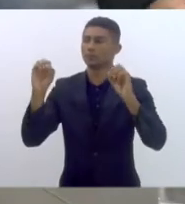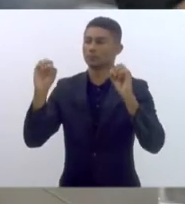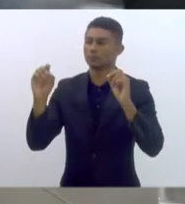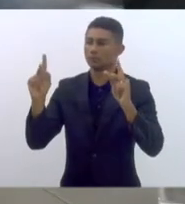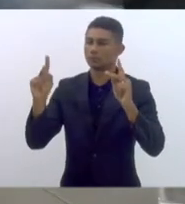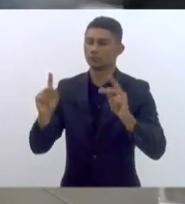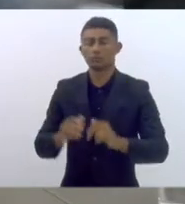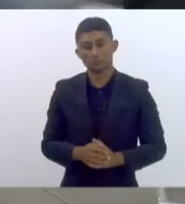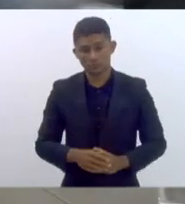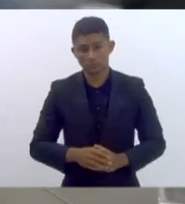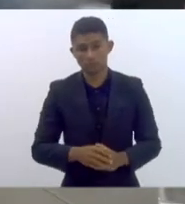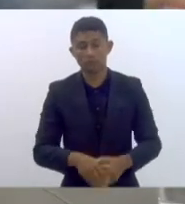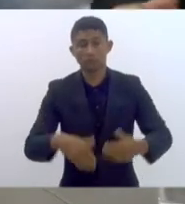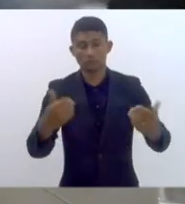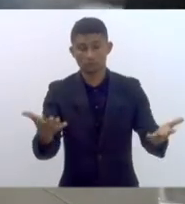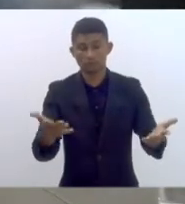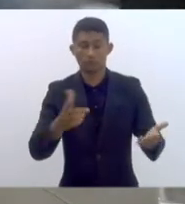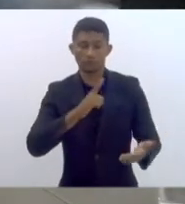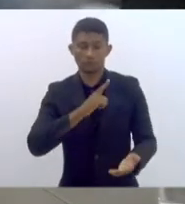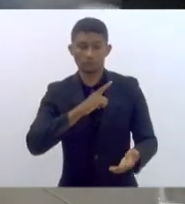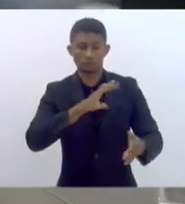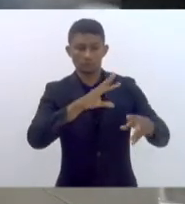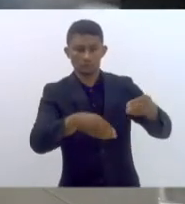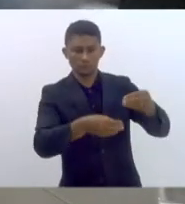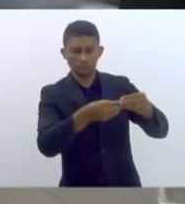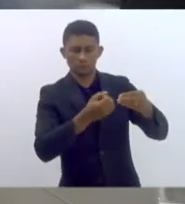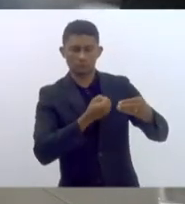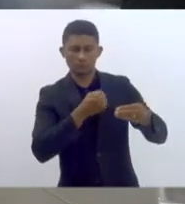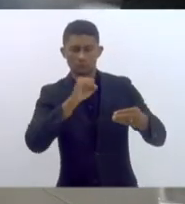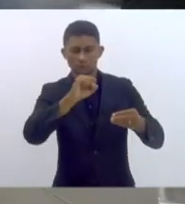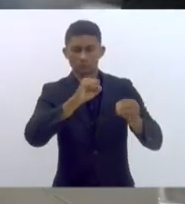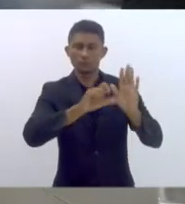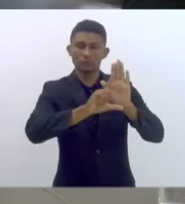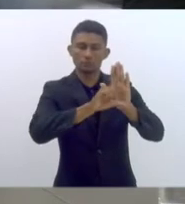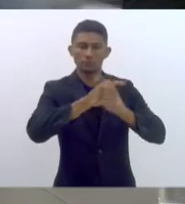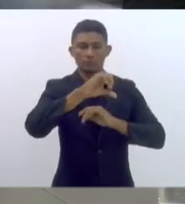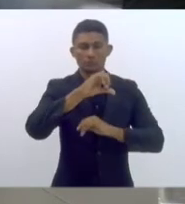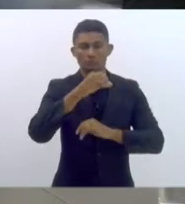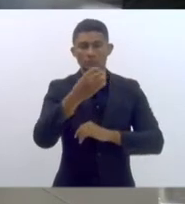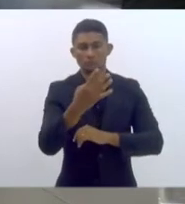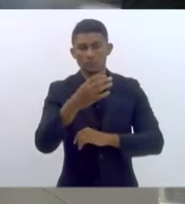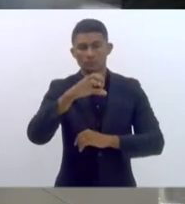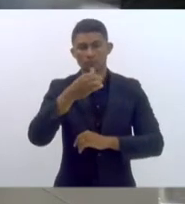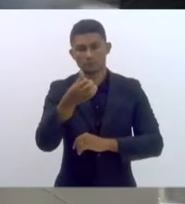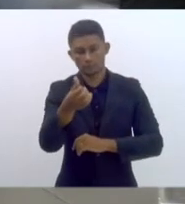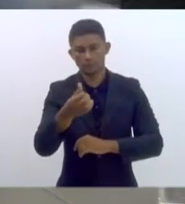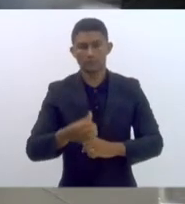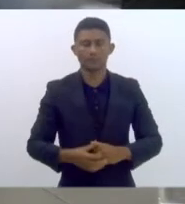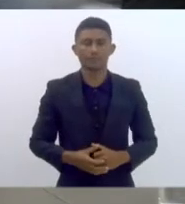Aí depois nós vamos ter o 8º aditivo da Lei 9496.